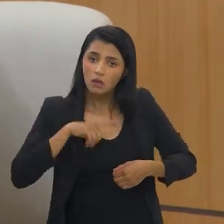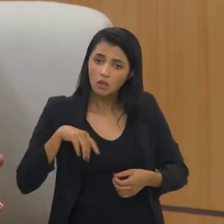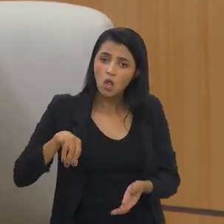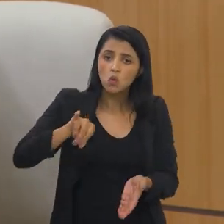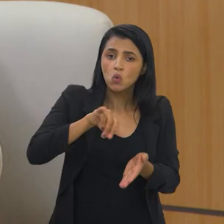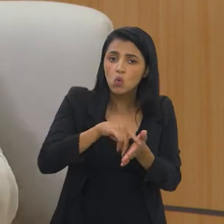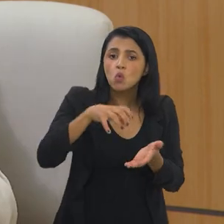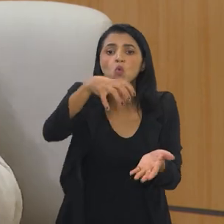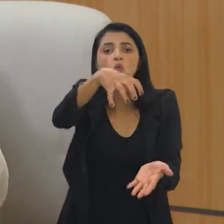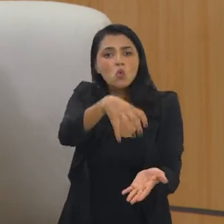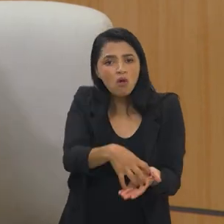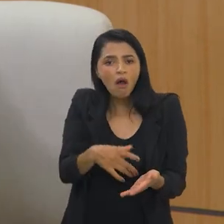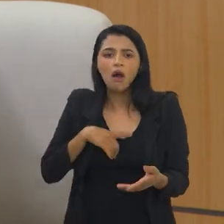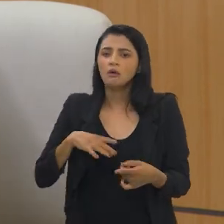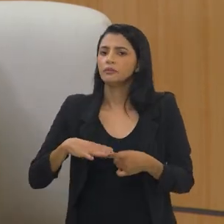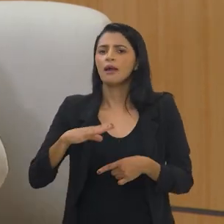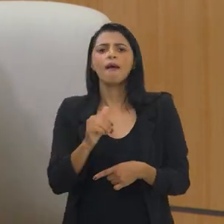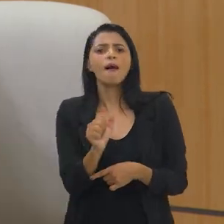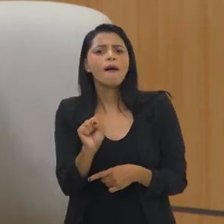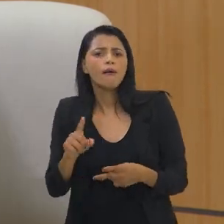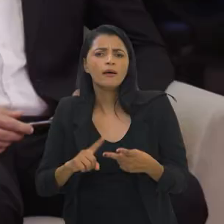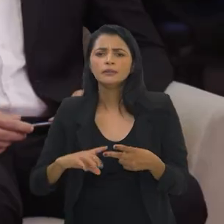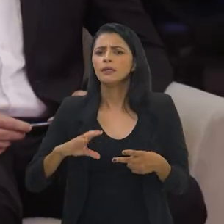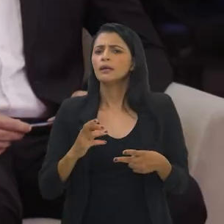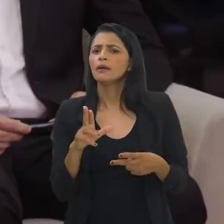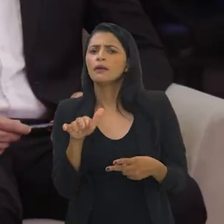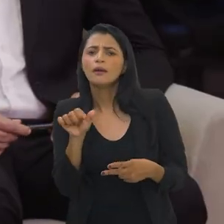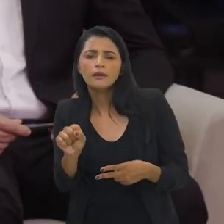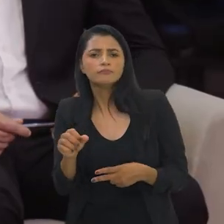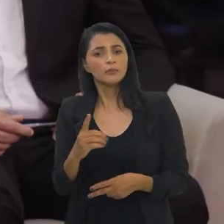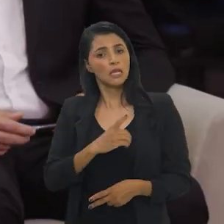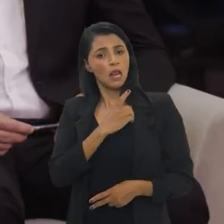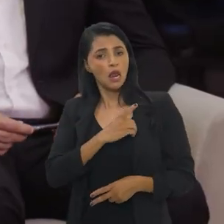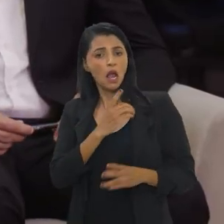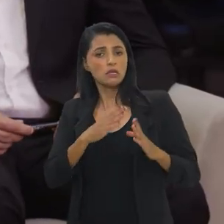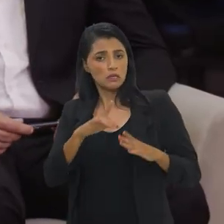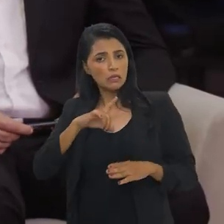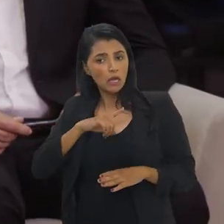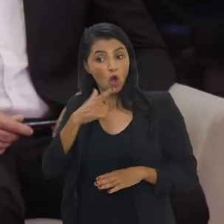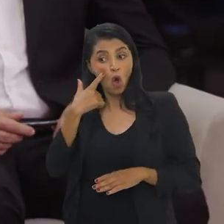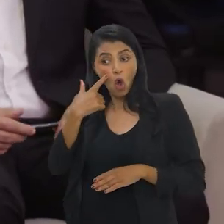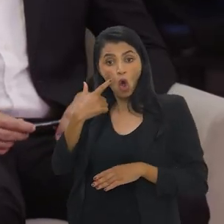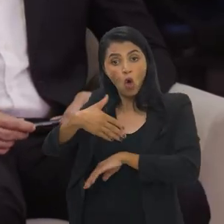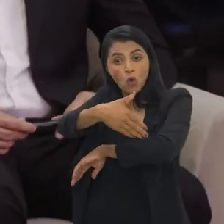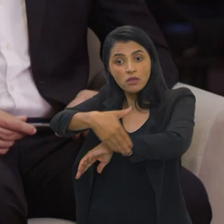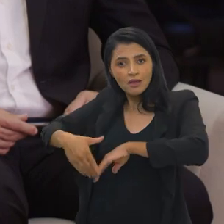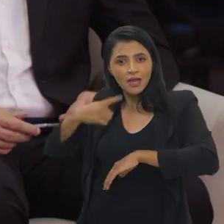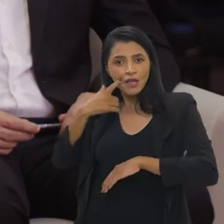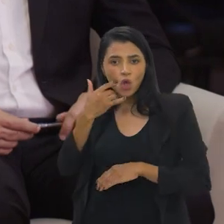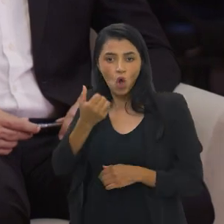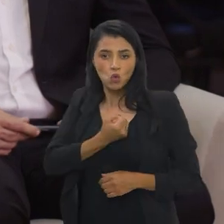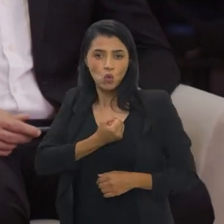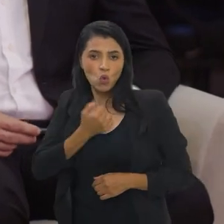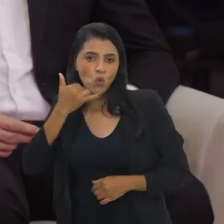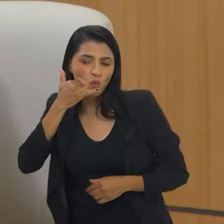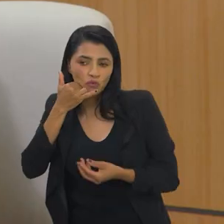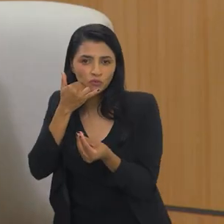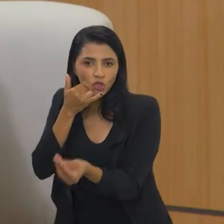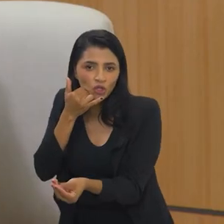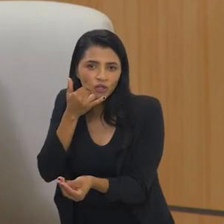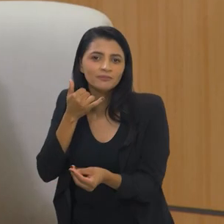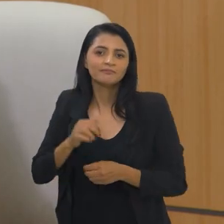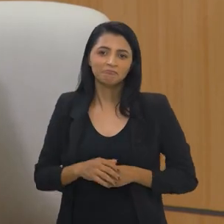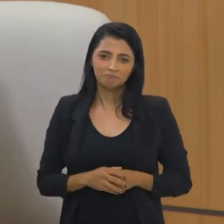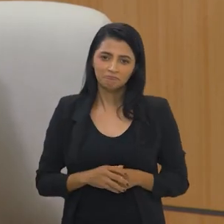tem o centro de referência tem Cras tem creas tem a delegacia o endereço é esse e o telefone é esse